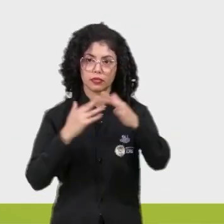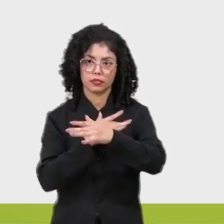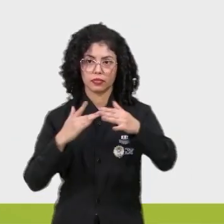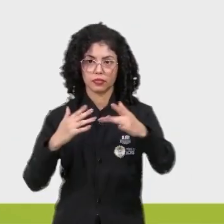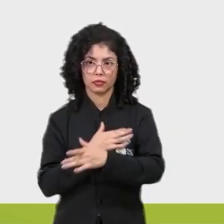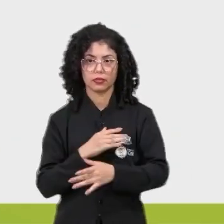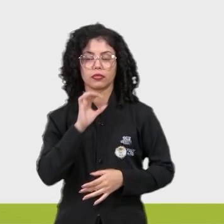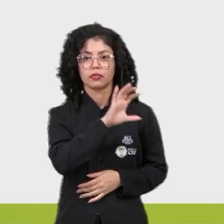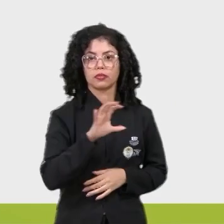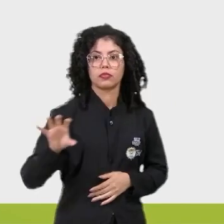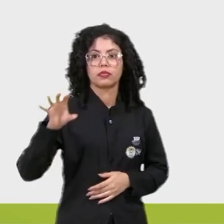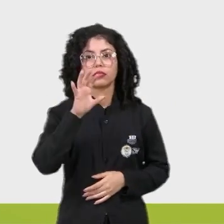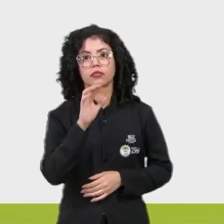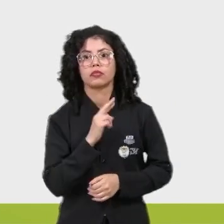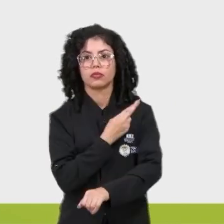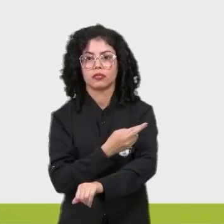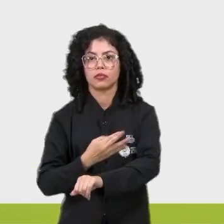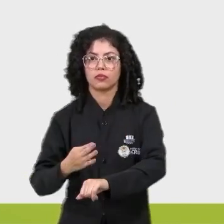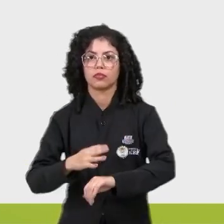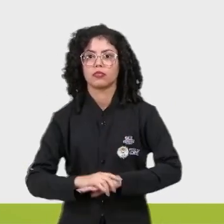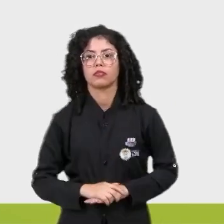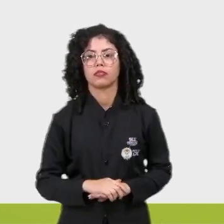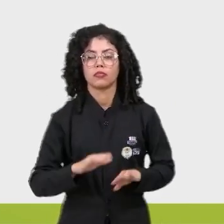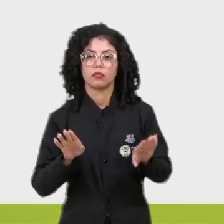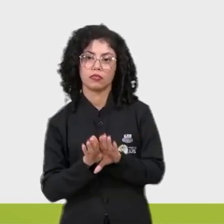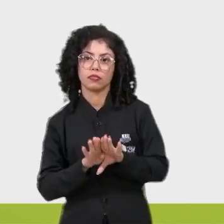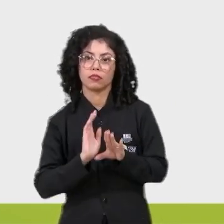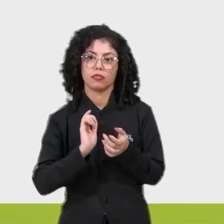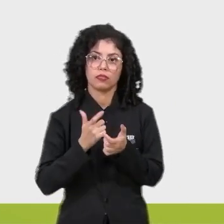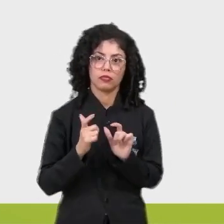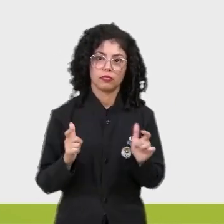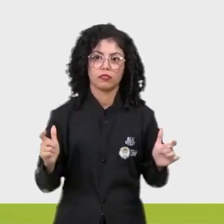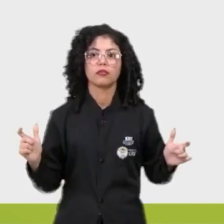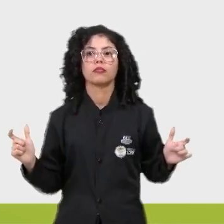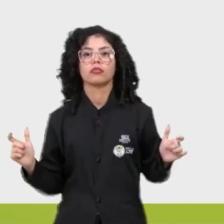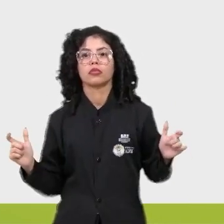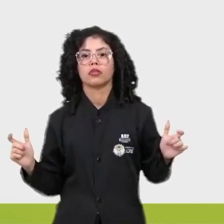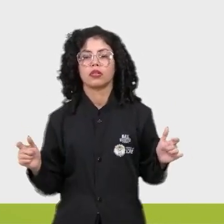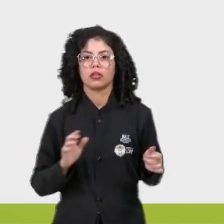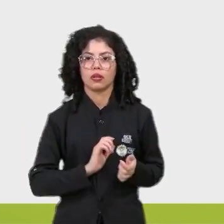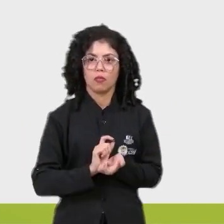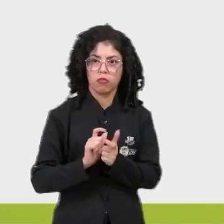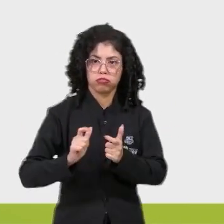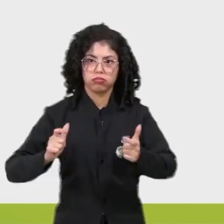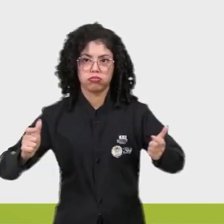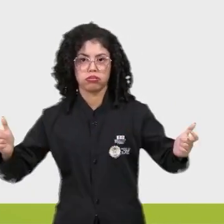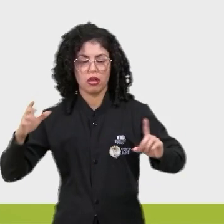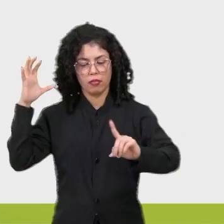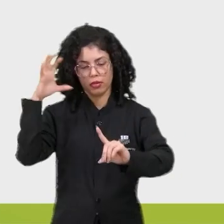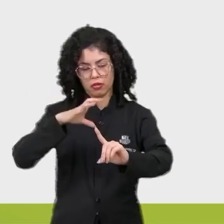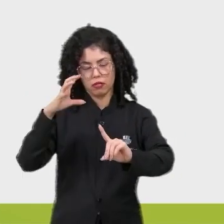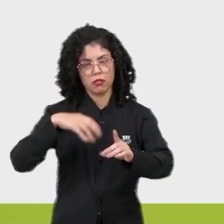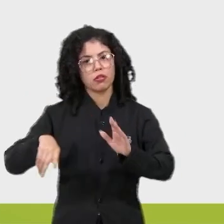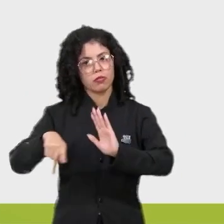regional, né, Rio Branco, e temos aqui uma maior aglomeração. Quanto mais larga, maior a influência,